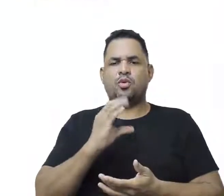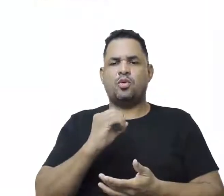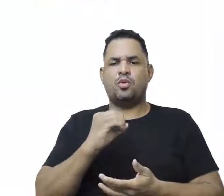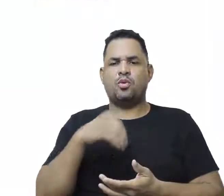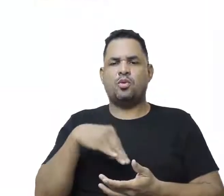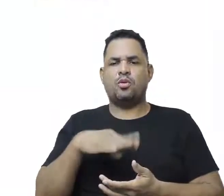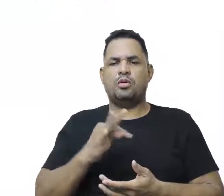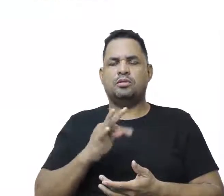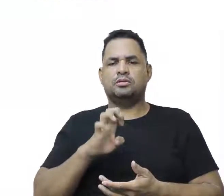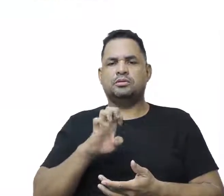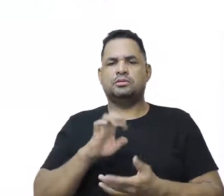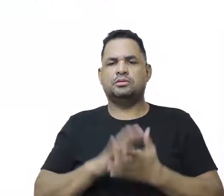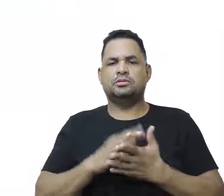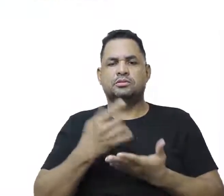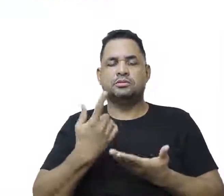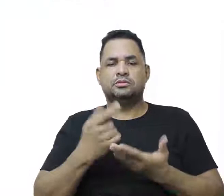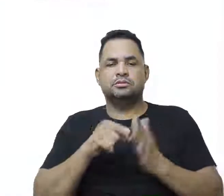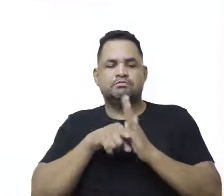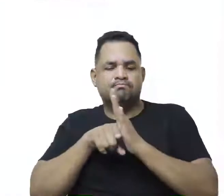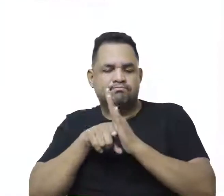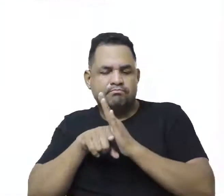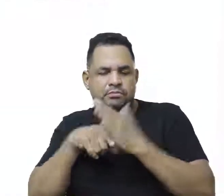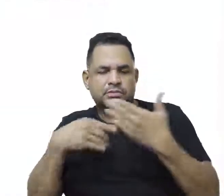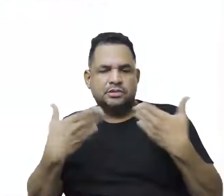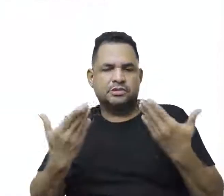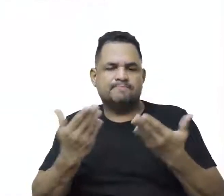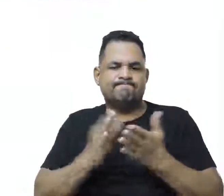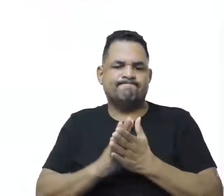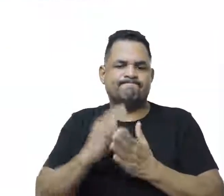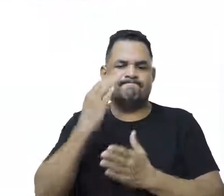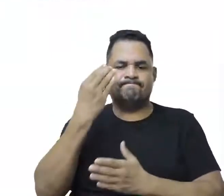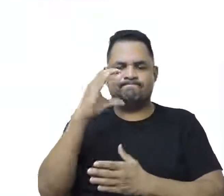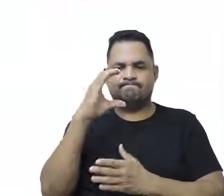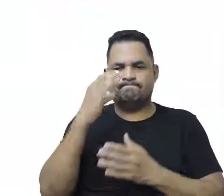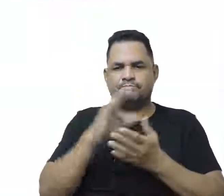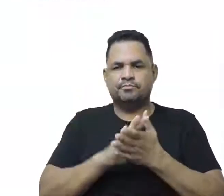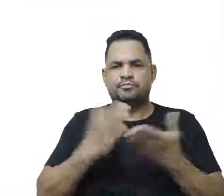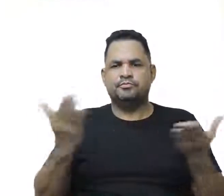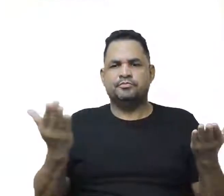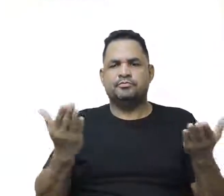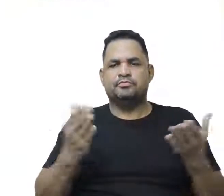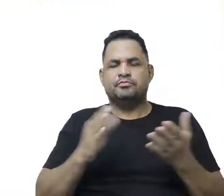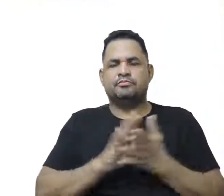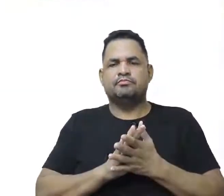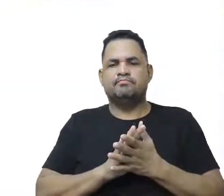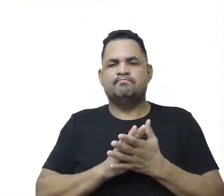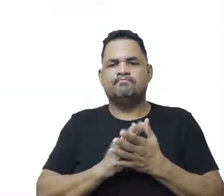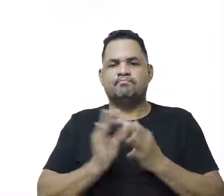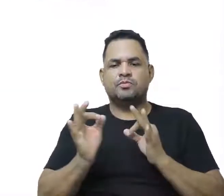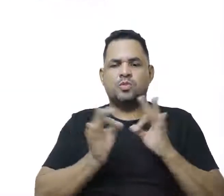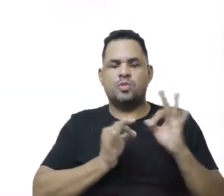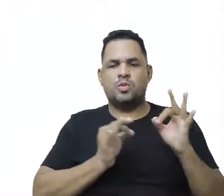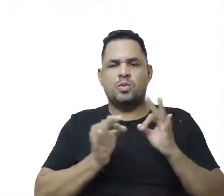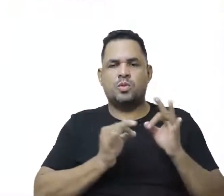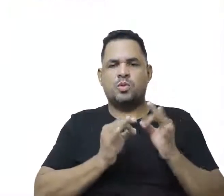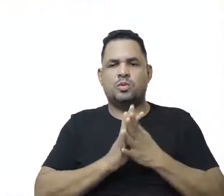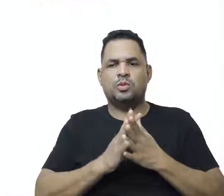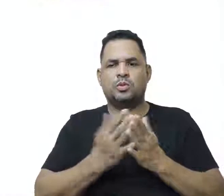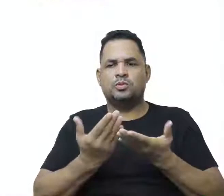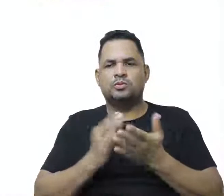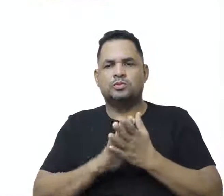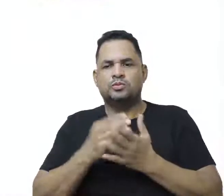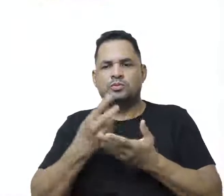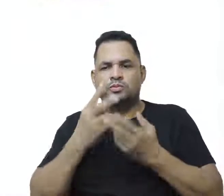observou que é o momento da ciência né é onde a ciência se faltou principalmente nessa